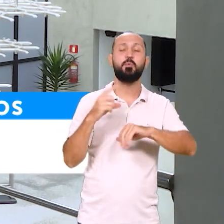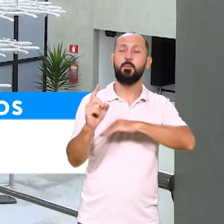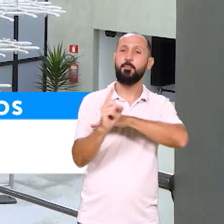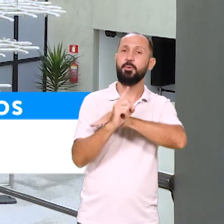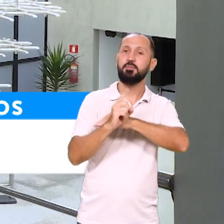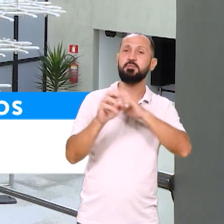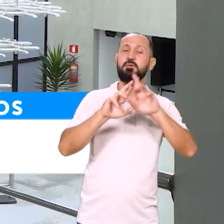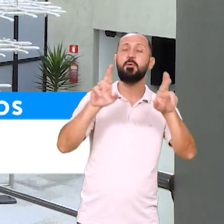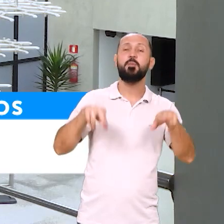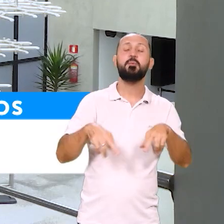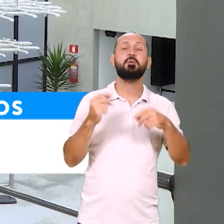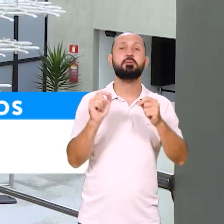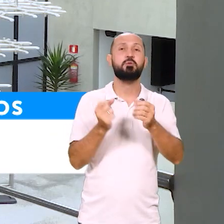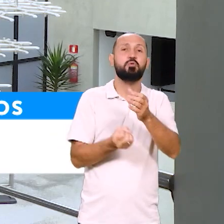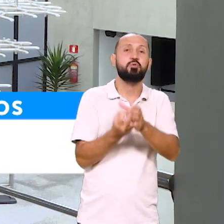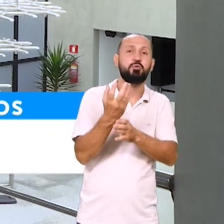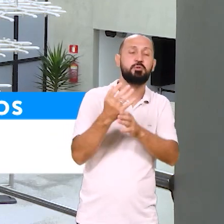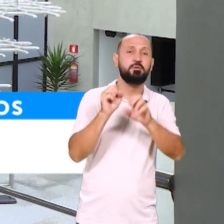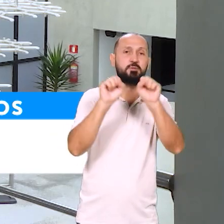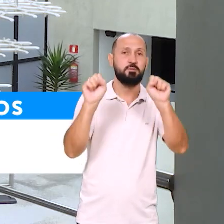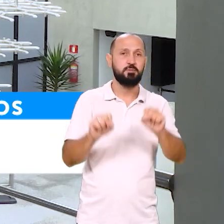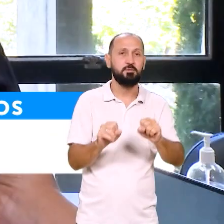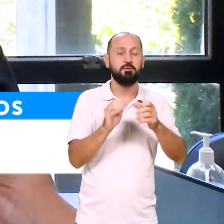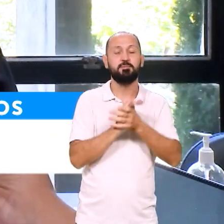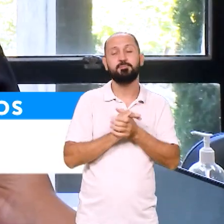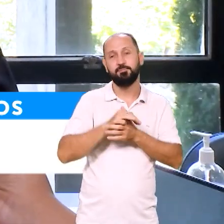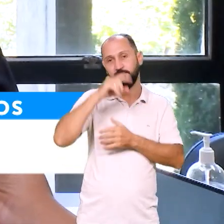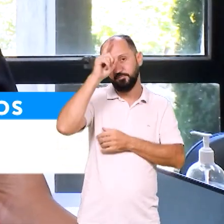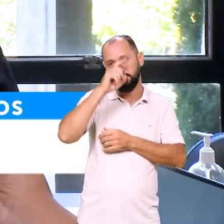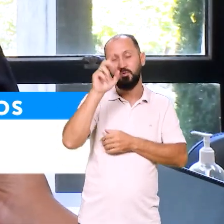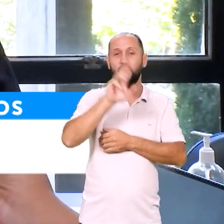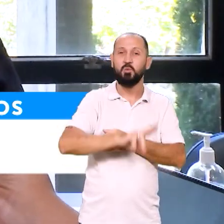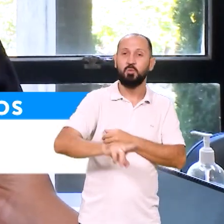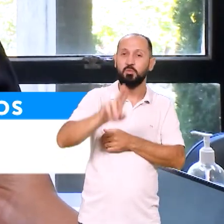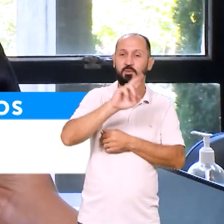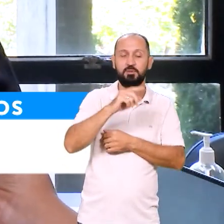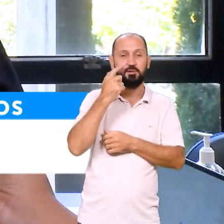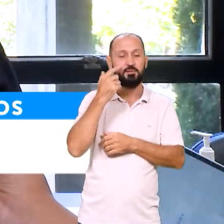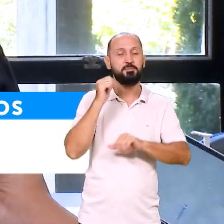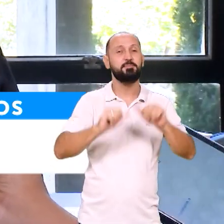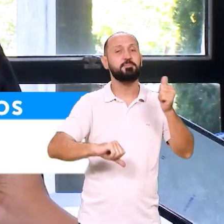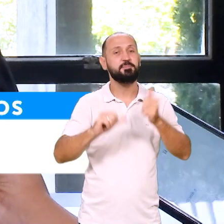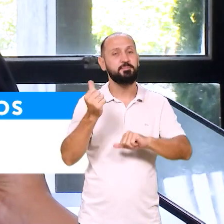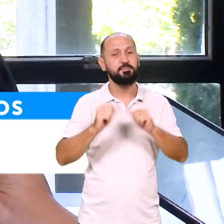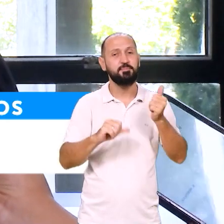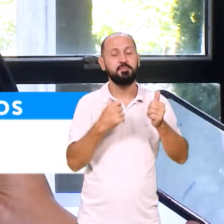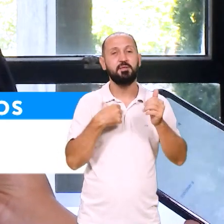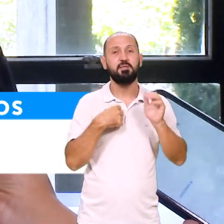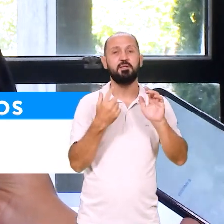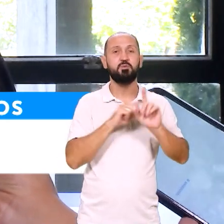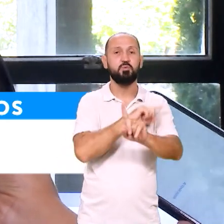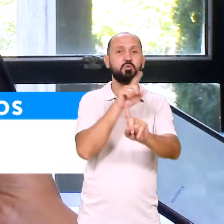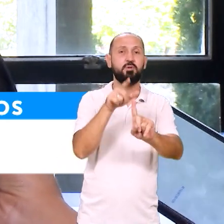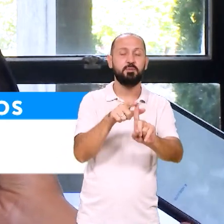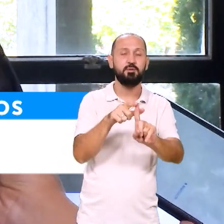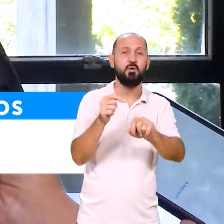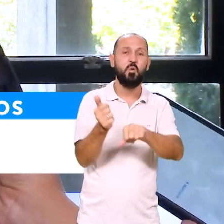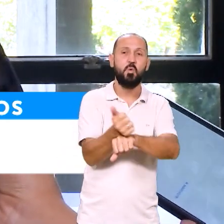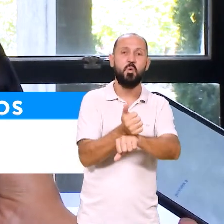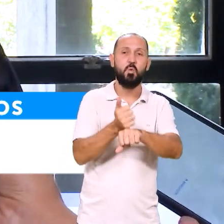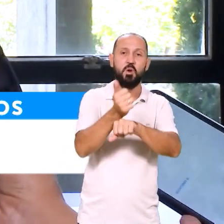pública de saúde com a implementação deste sistema. Os hospitais, através de mensurações de suas